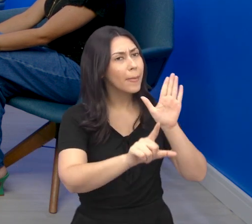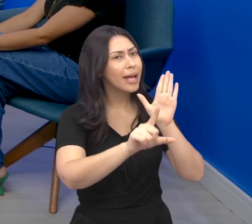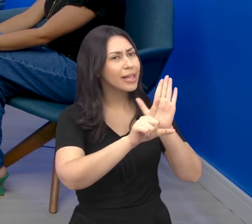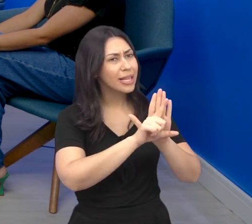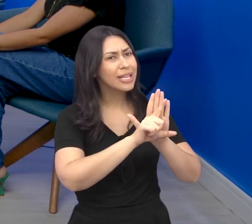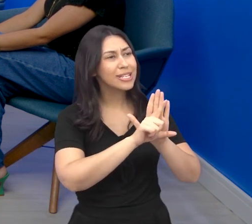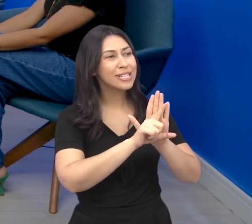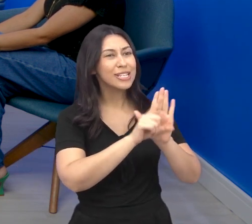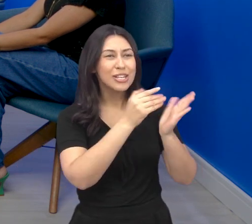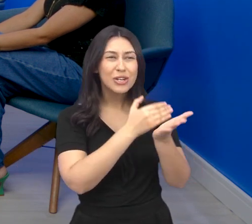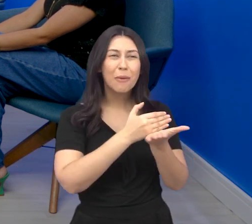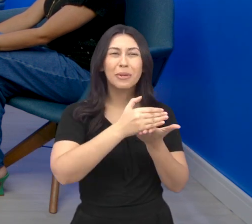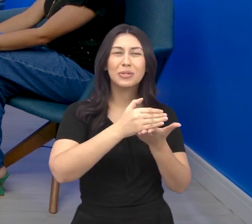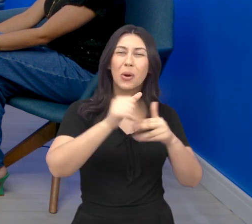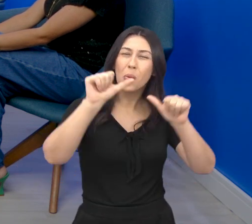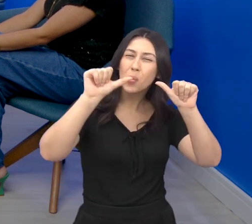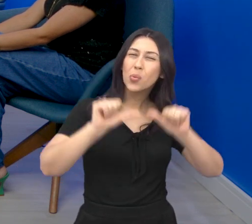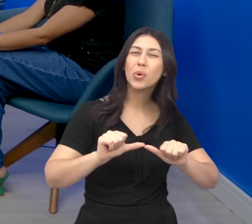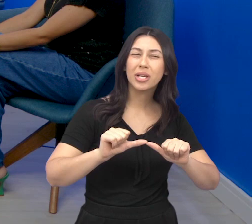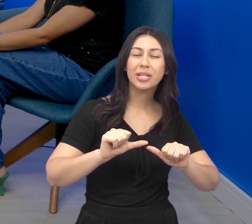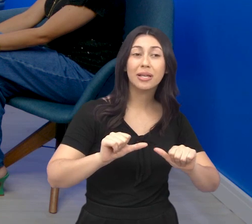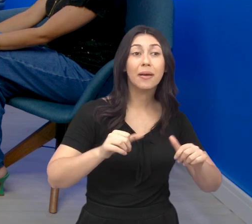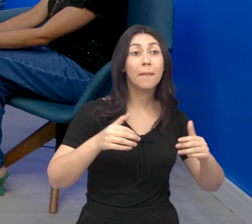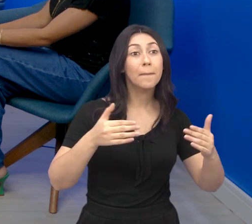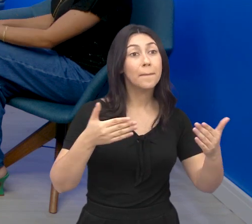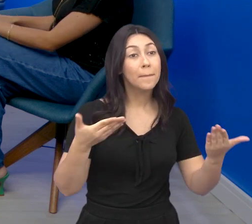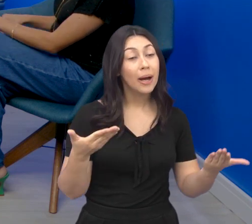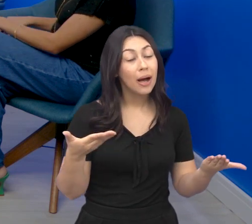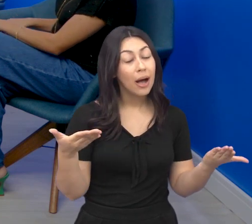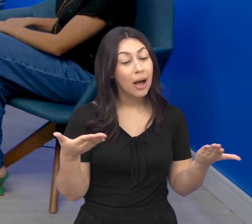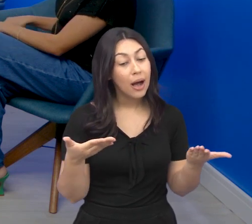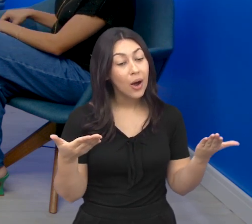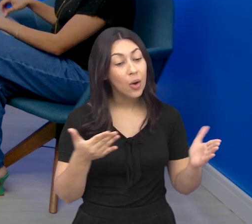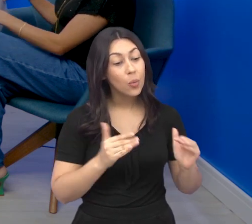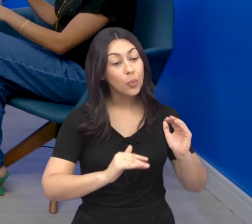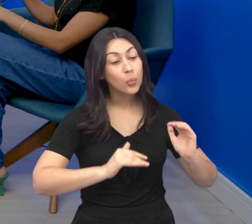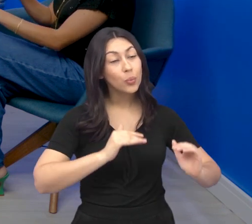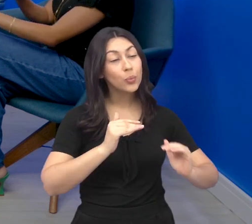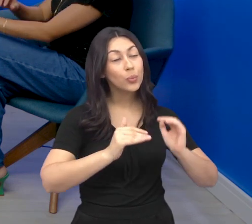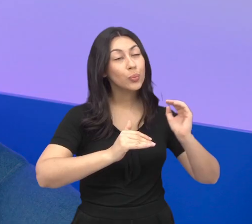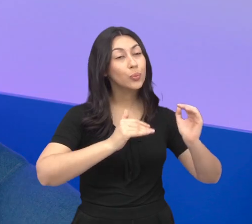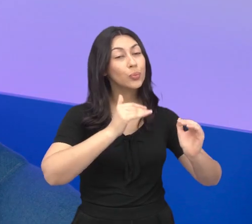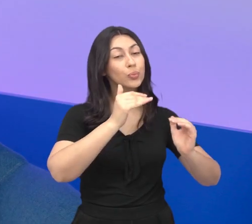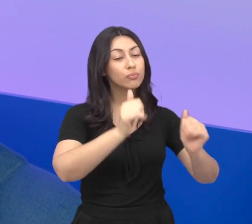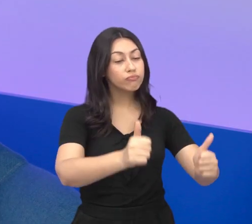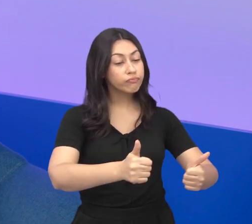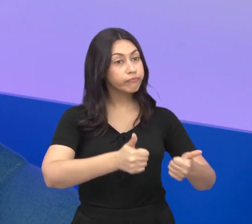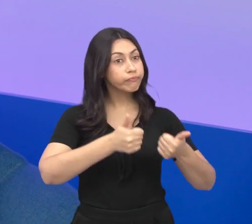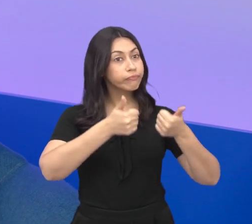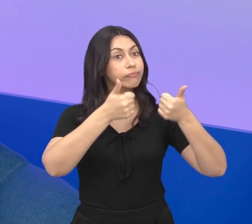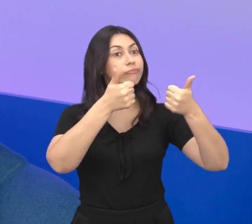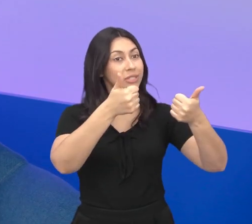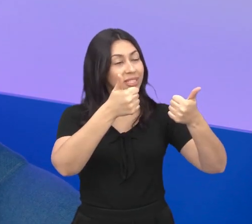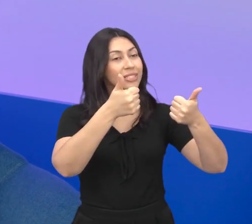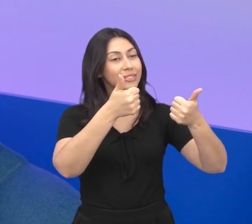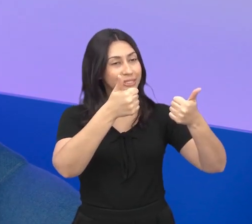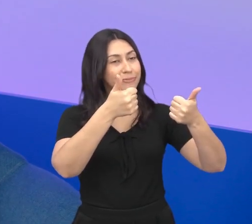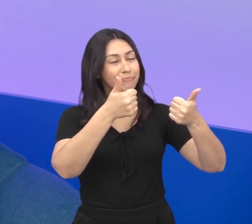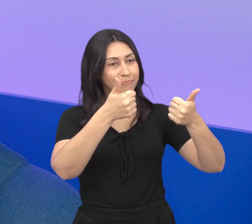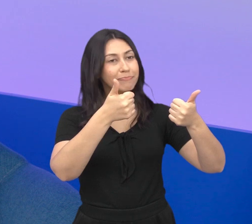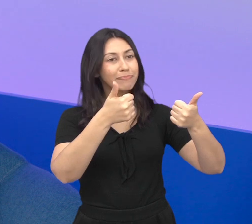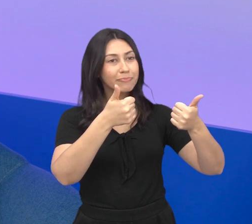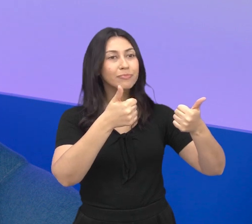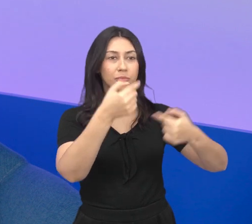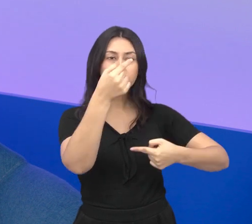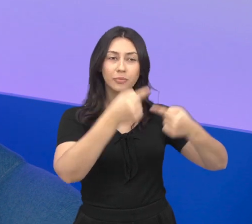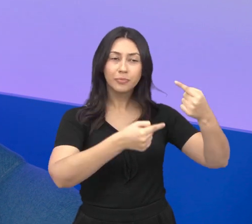marco muito negativo naquela época, mas que vem trazendo sim cada vez mais positividade para o nosso